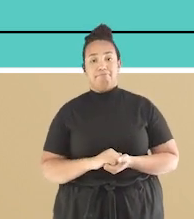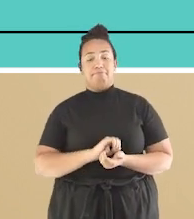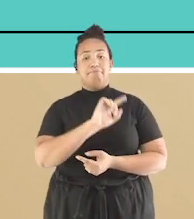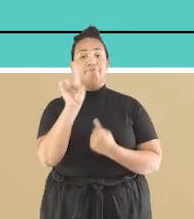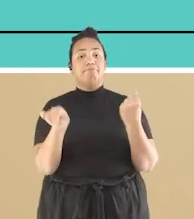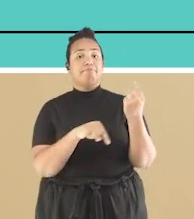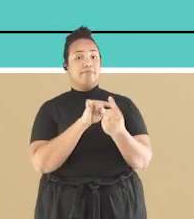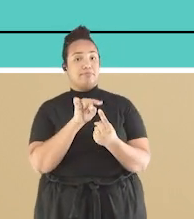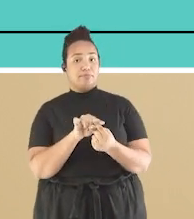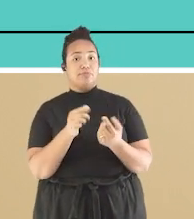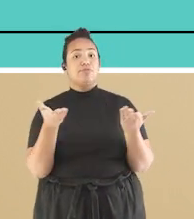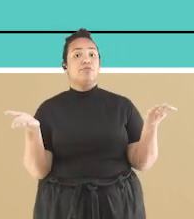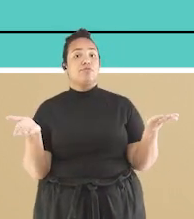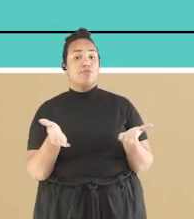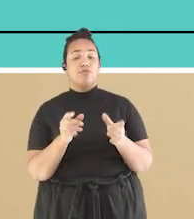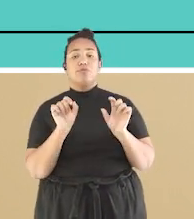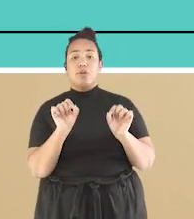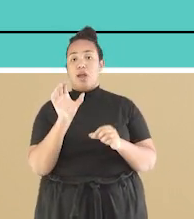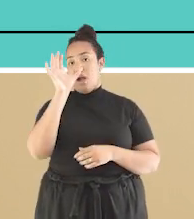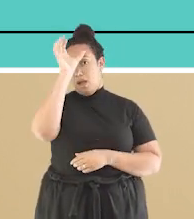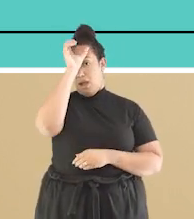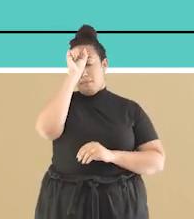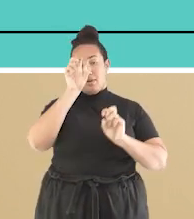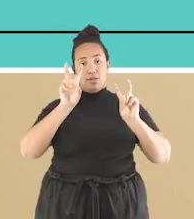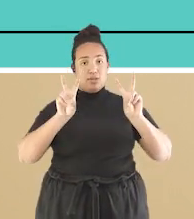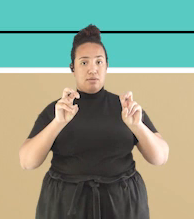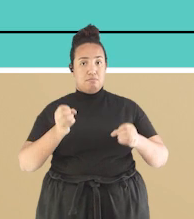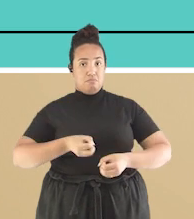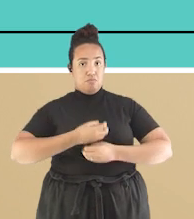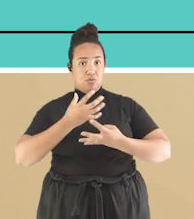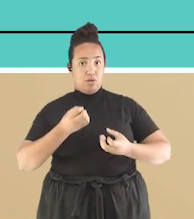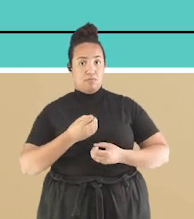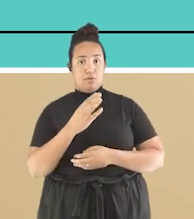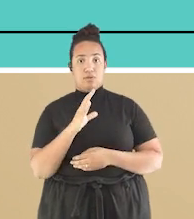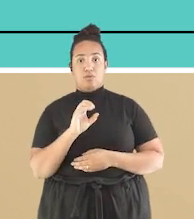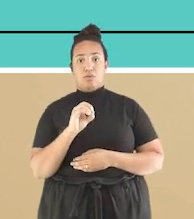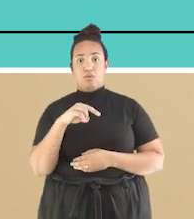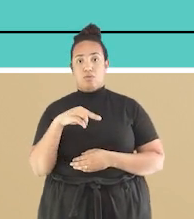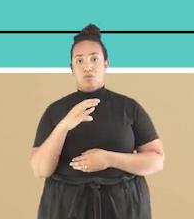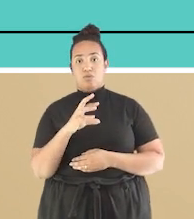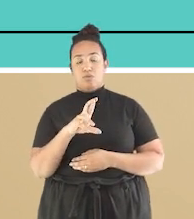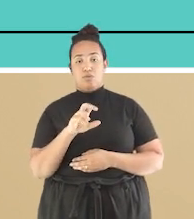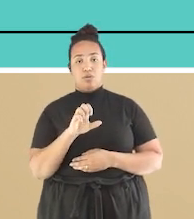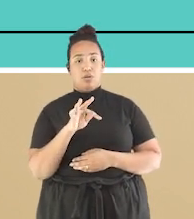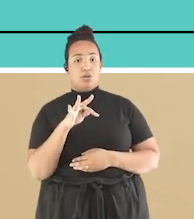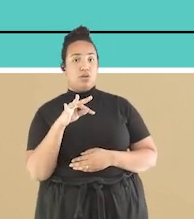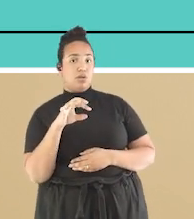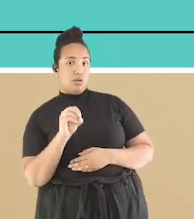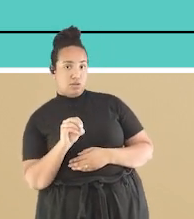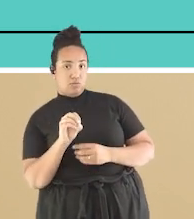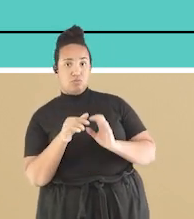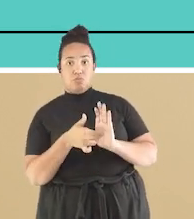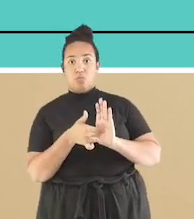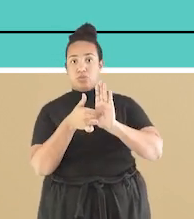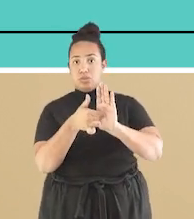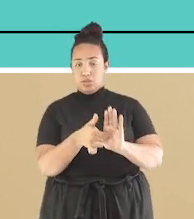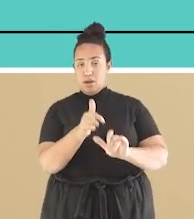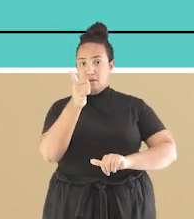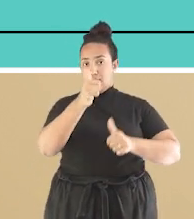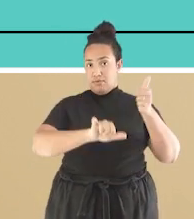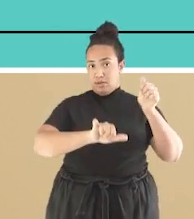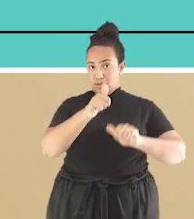objetivo aprender sobre o poema concreto, tomando como ponto de partida tanto a apresentação como a análise